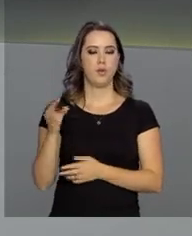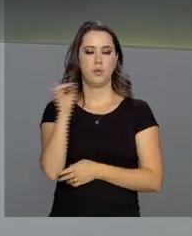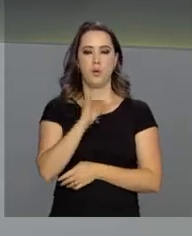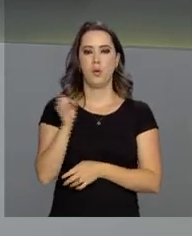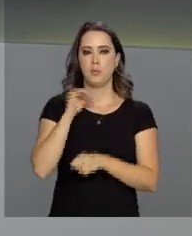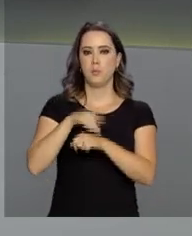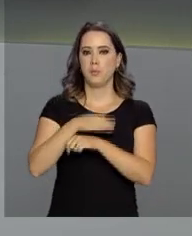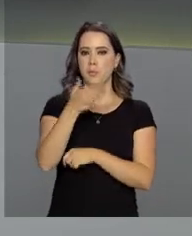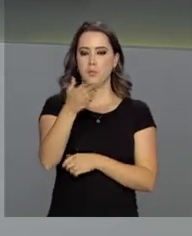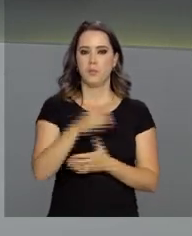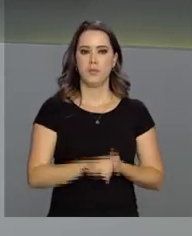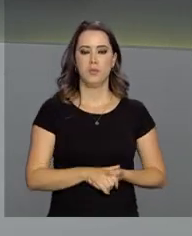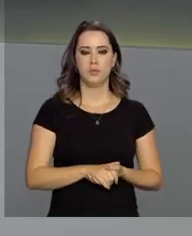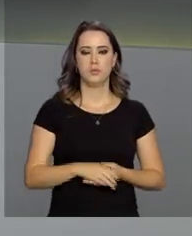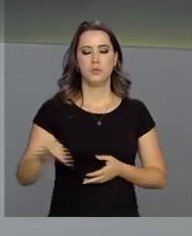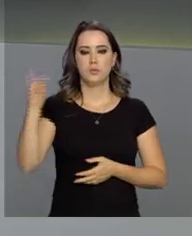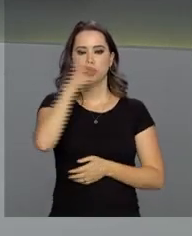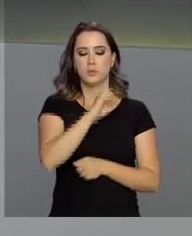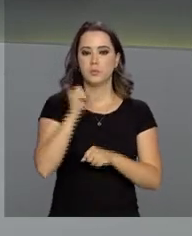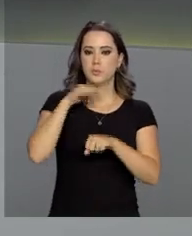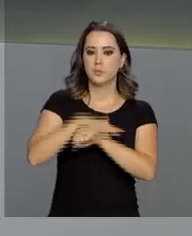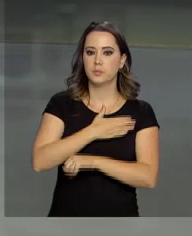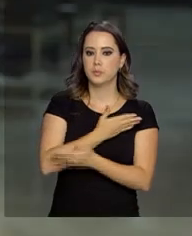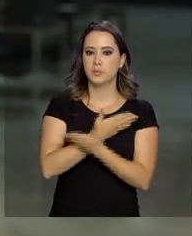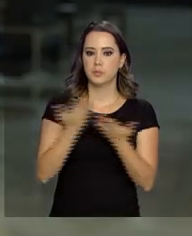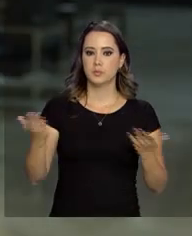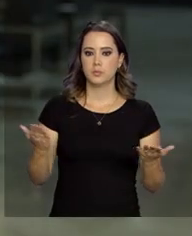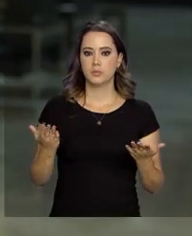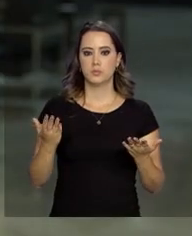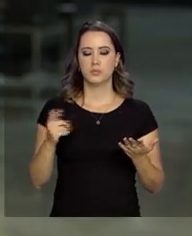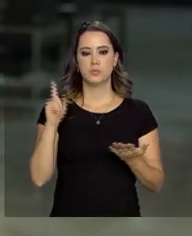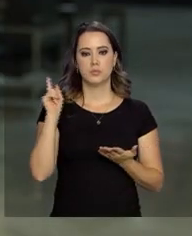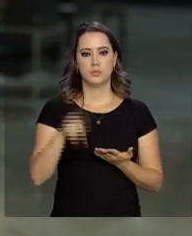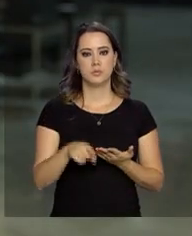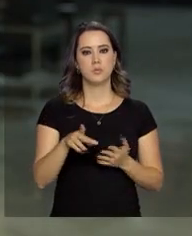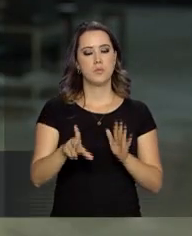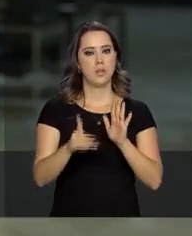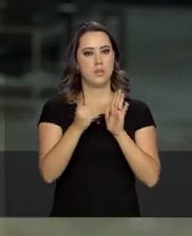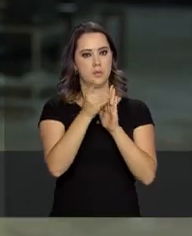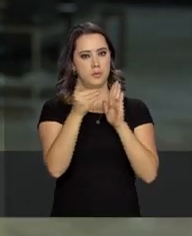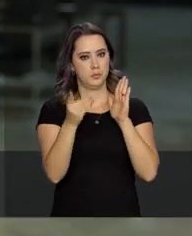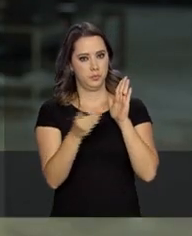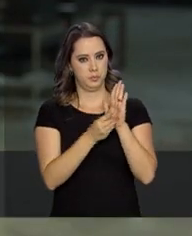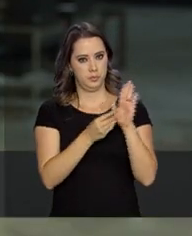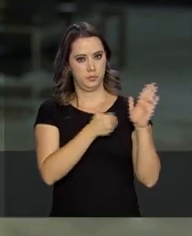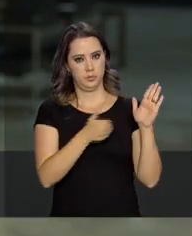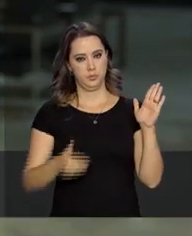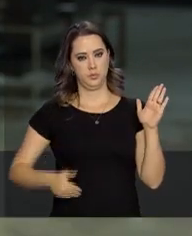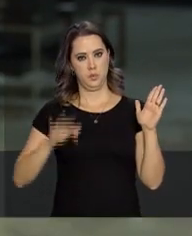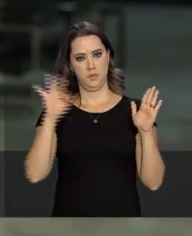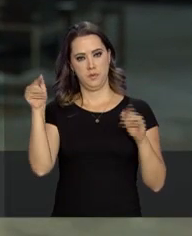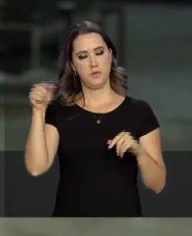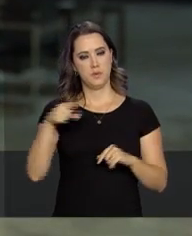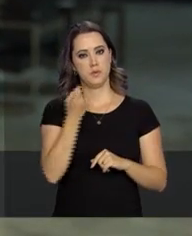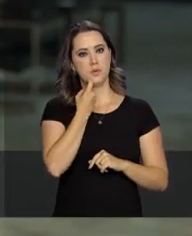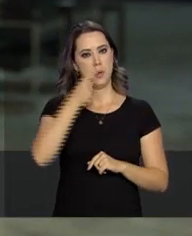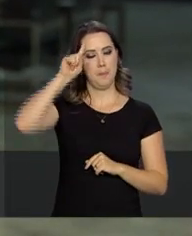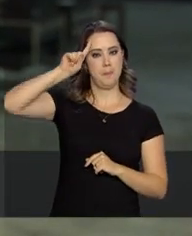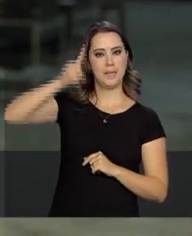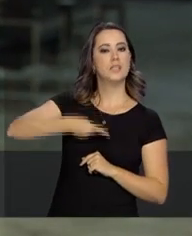pablo angel alessandra boa noite a todos o decreto editado pelo governo federal nesta sexta feira